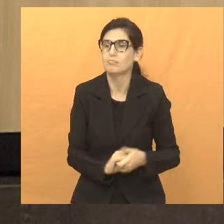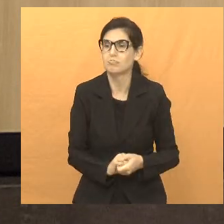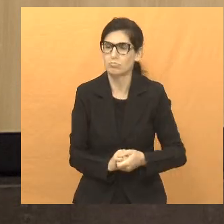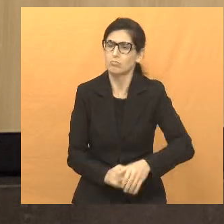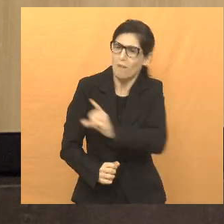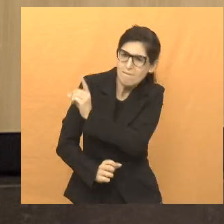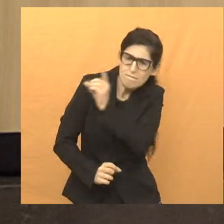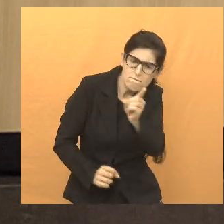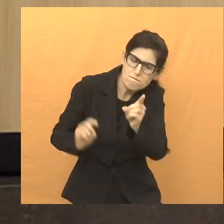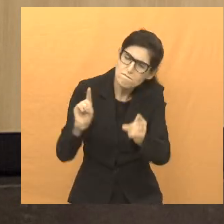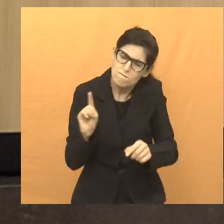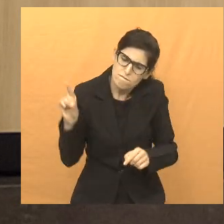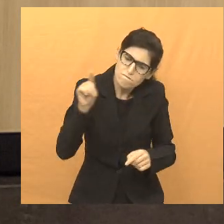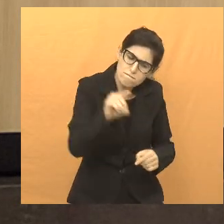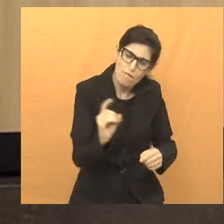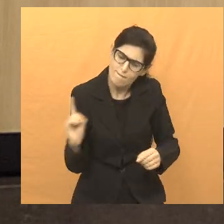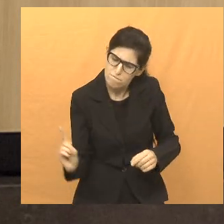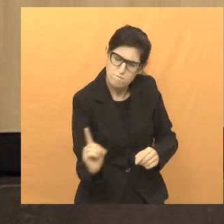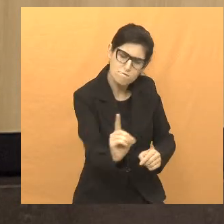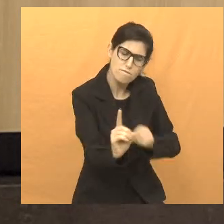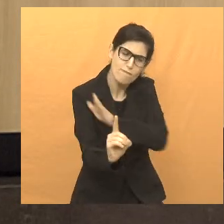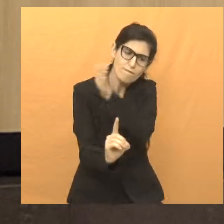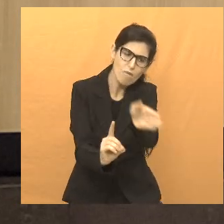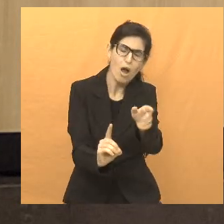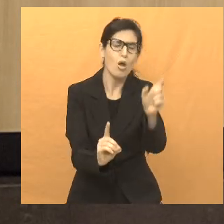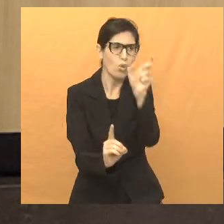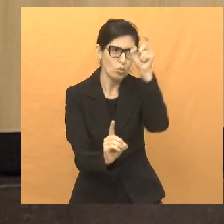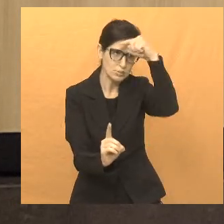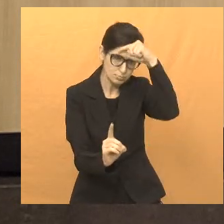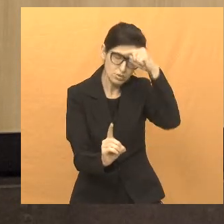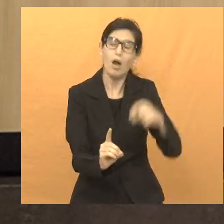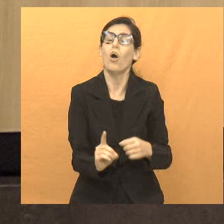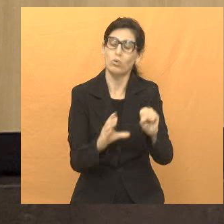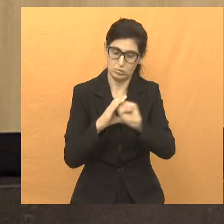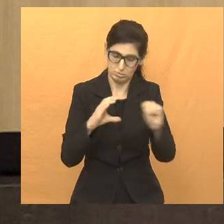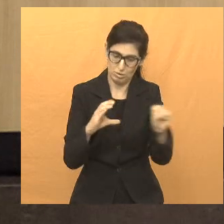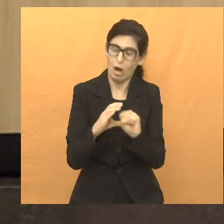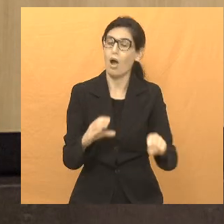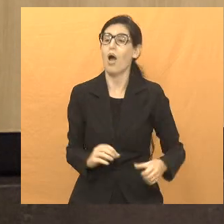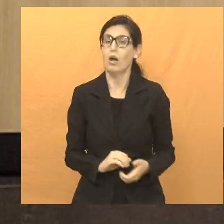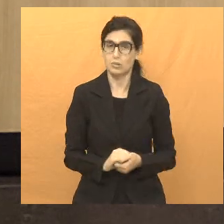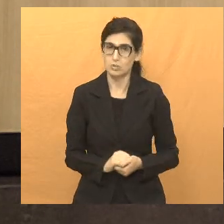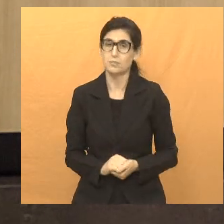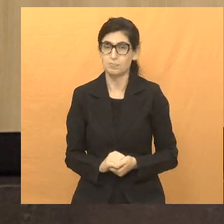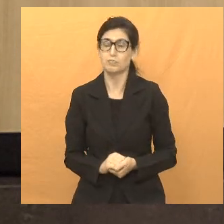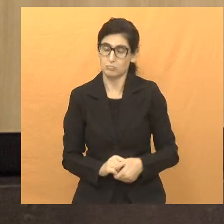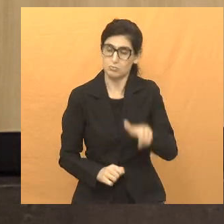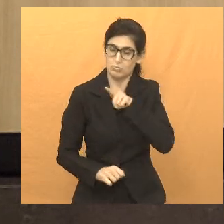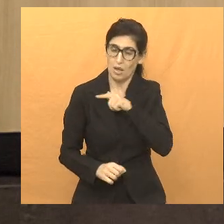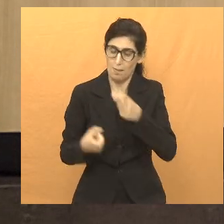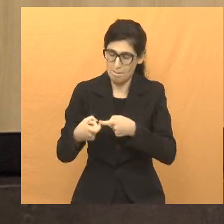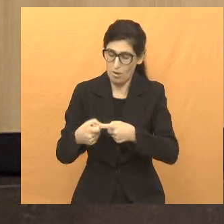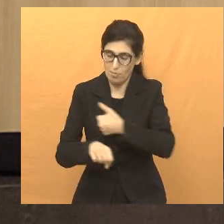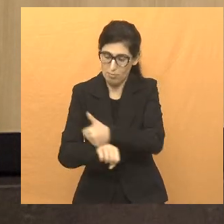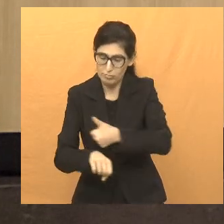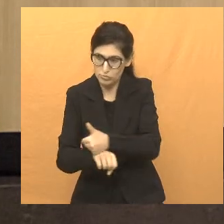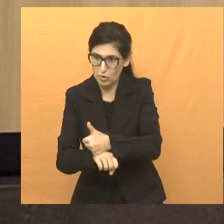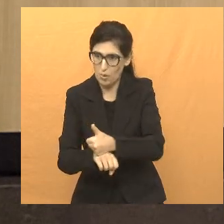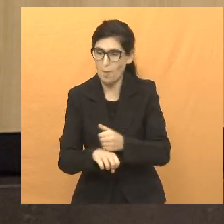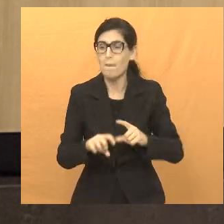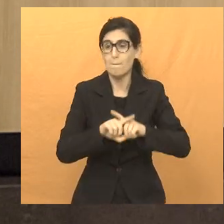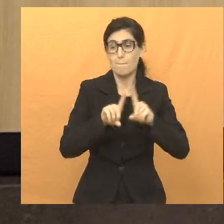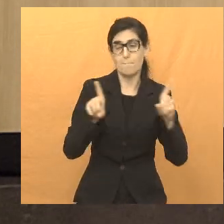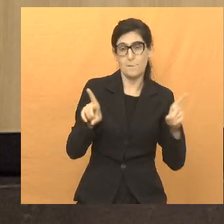Santa Casa, o que não ocorre na maior parte dos municípios, não é obrigado por lei ter o psiquiatra. Mas nós entendemos que